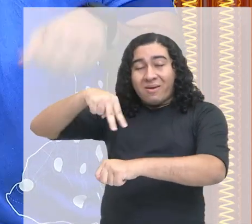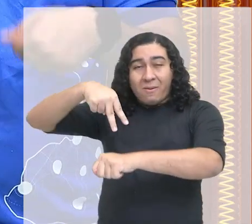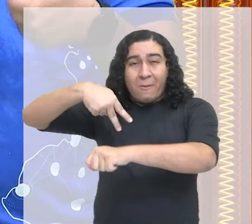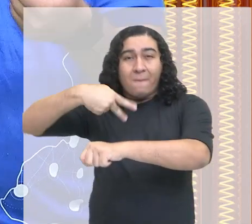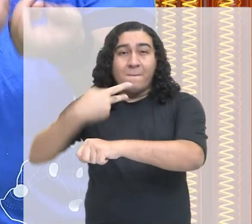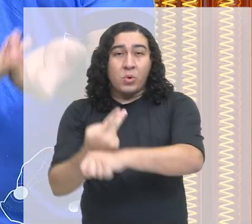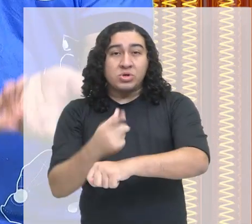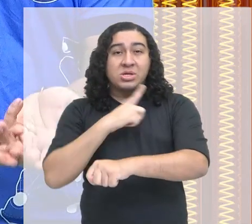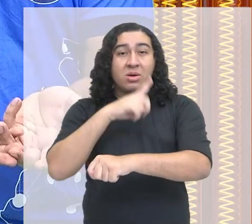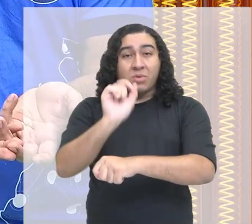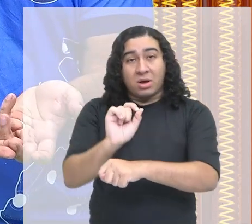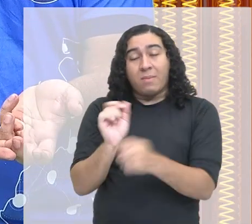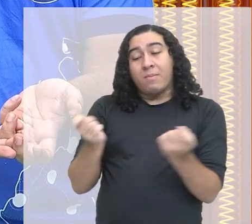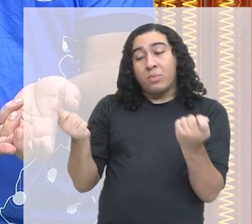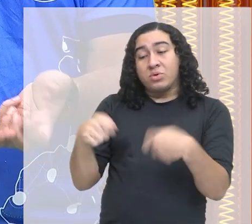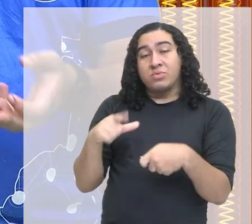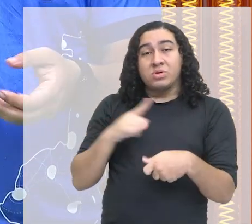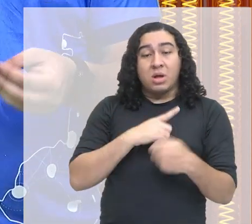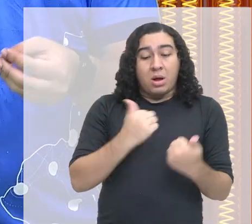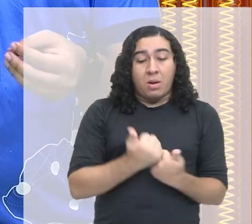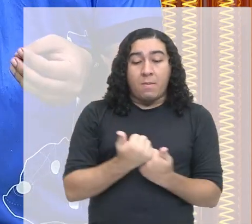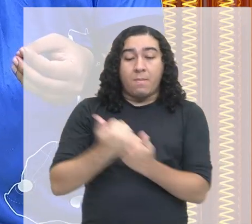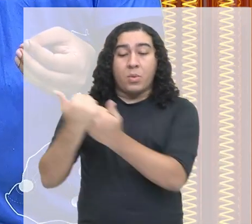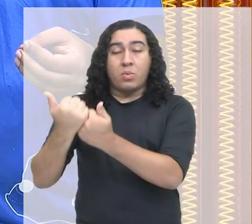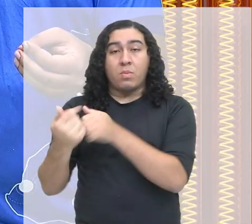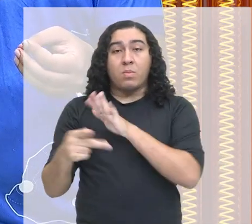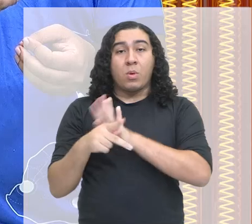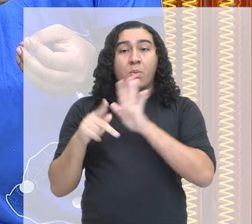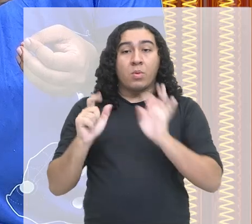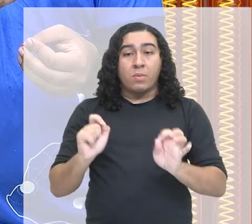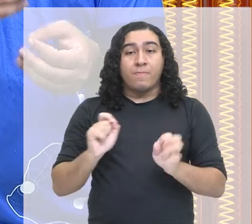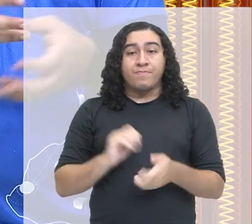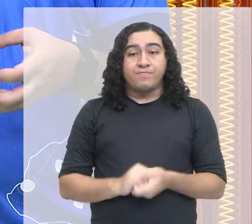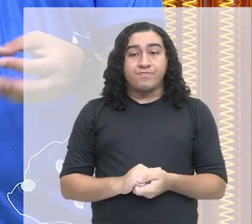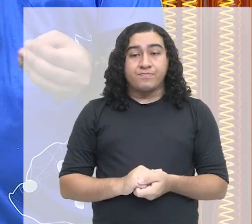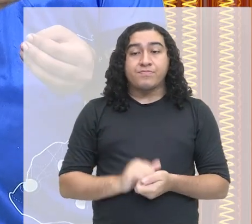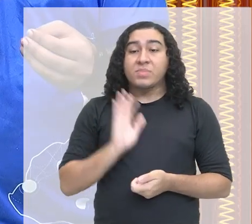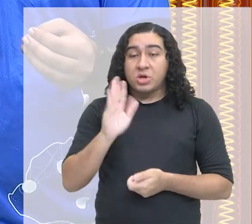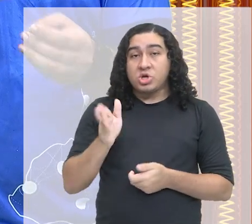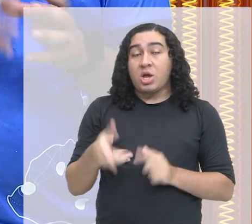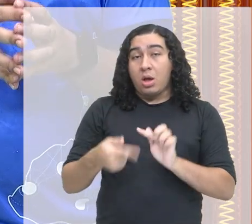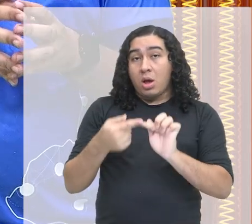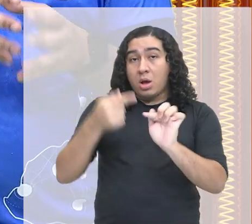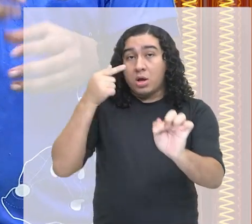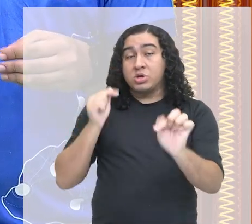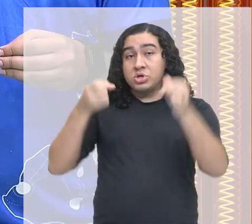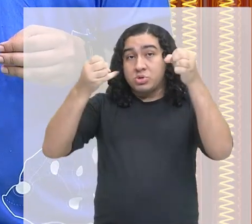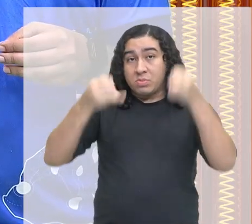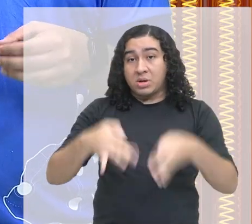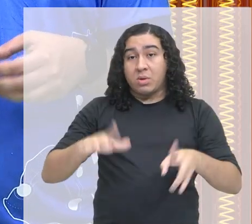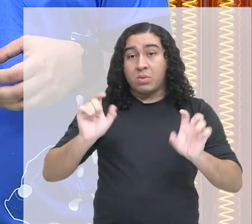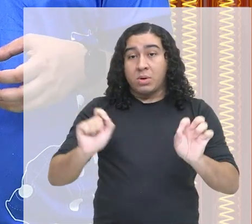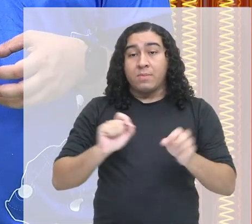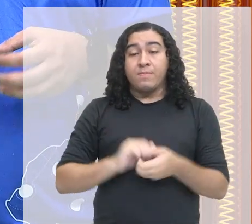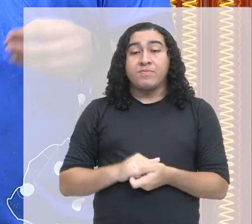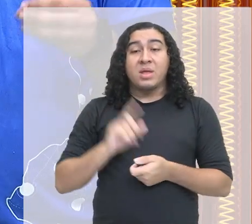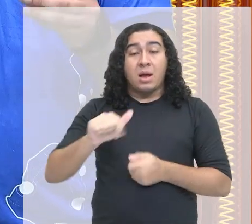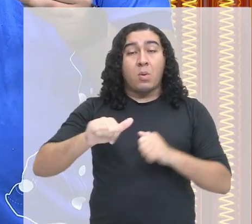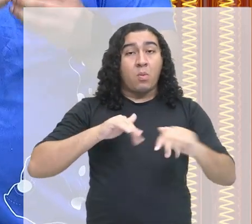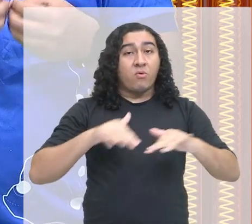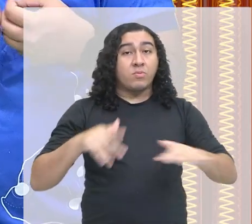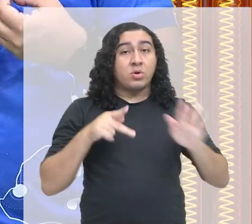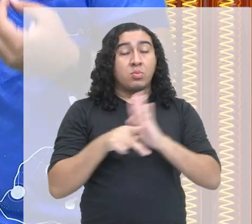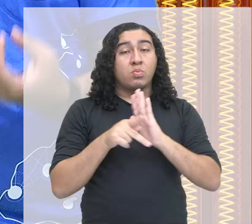né, fortalecida através justamente daquilo que eu já tratei, que é o